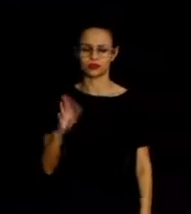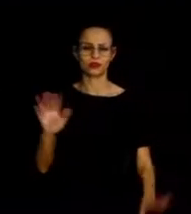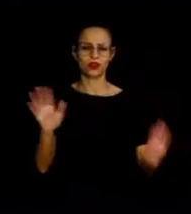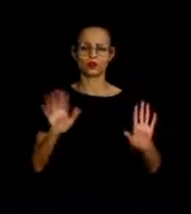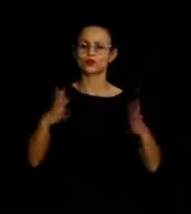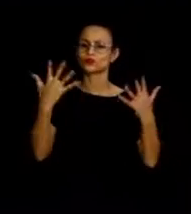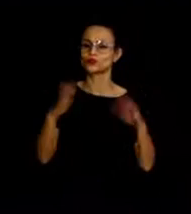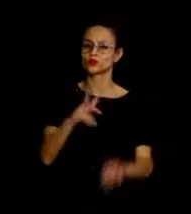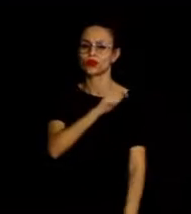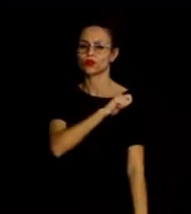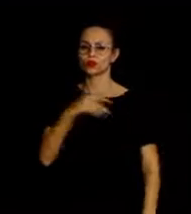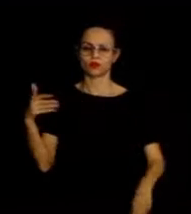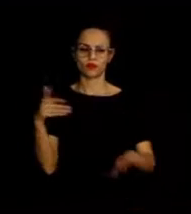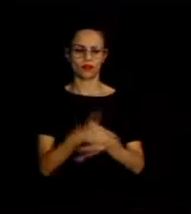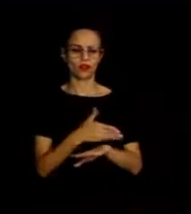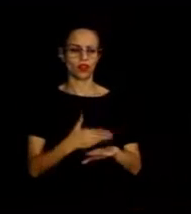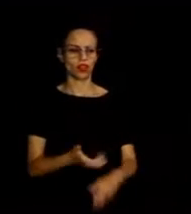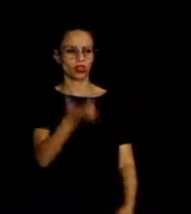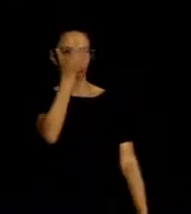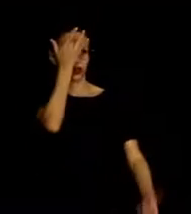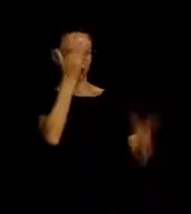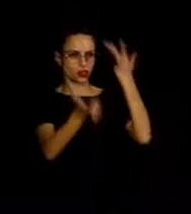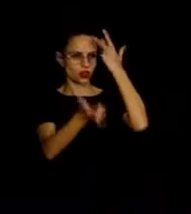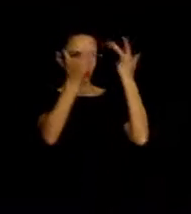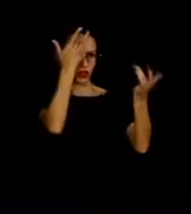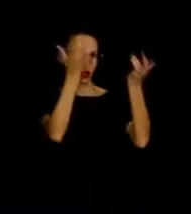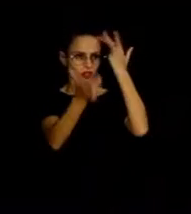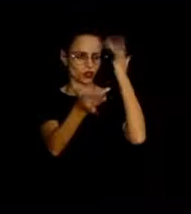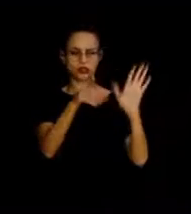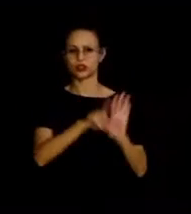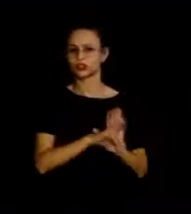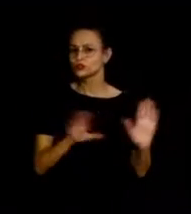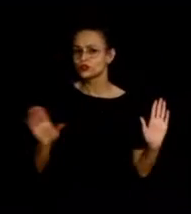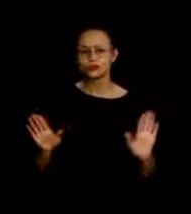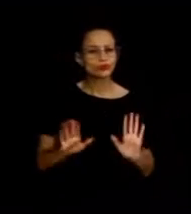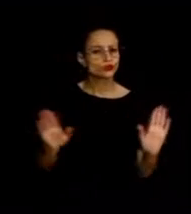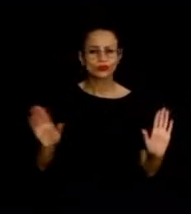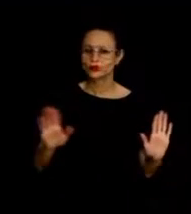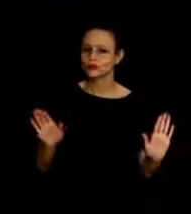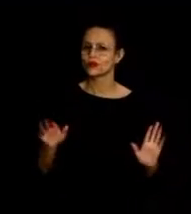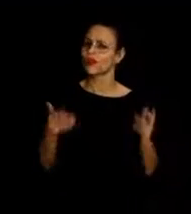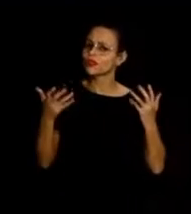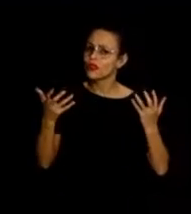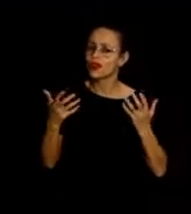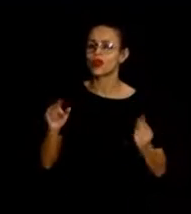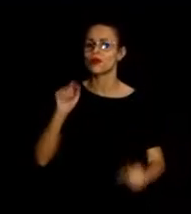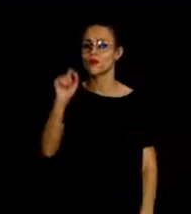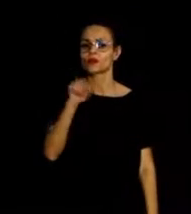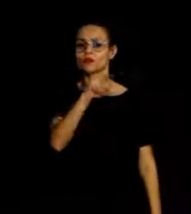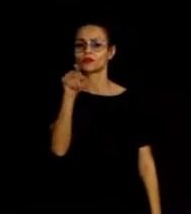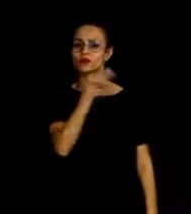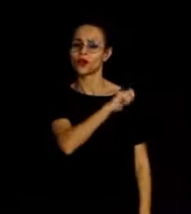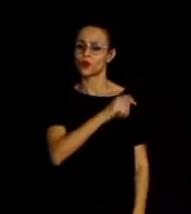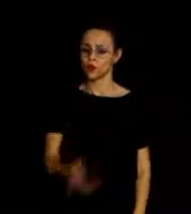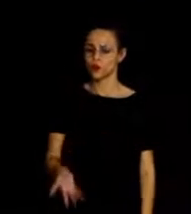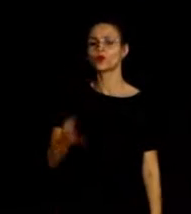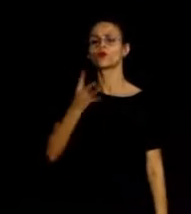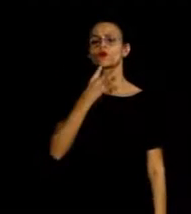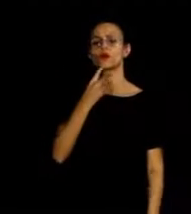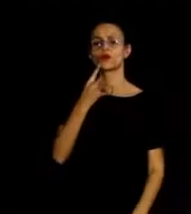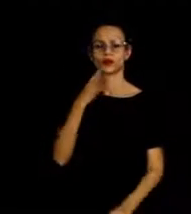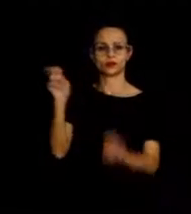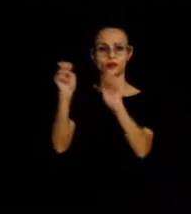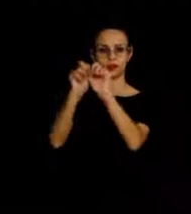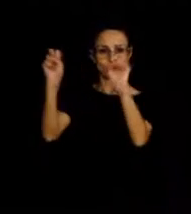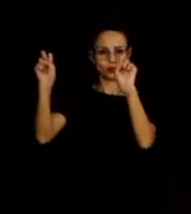simplesmente venha para cá e decore leis não é isso a gente quer um estudante que conheça o